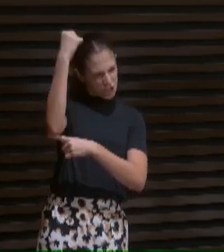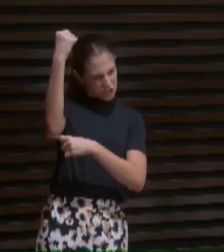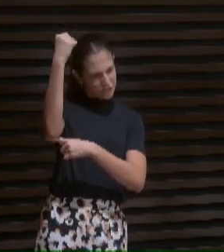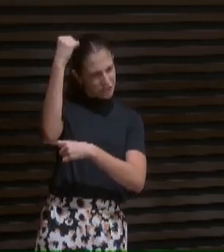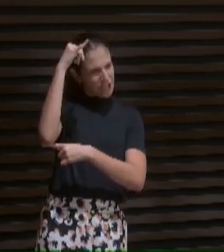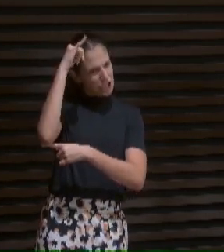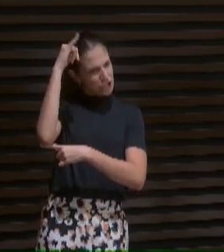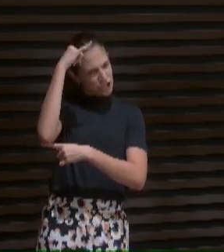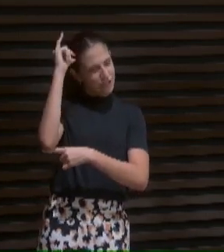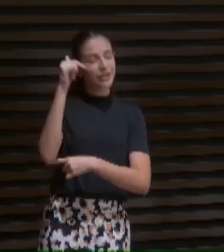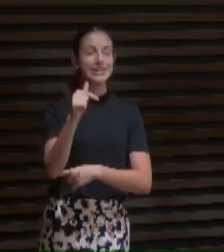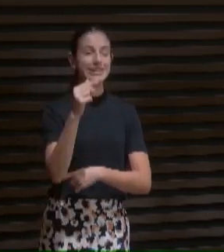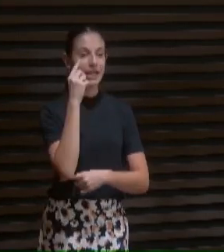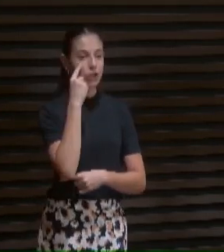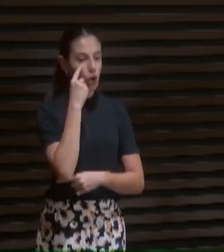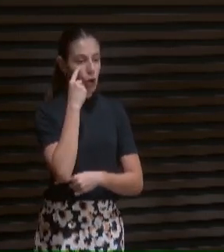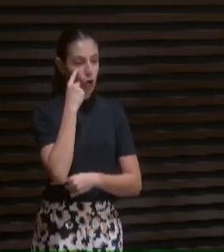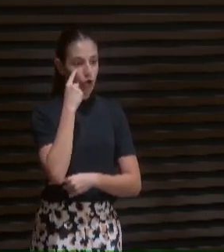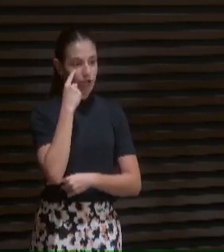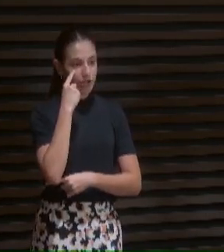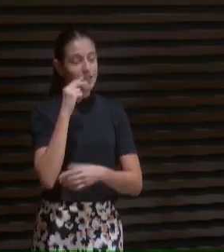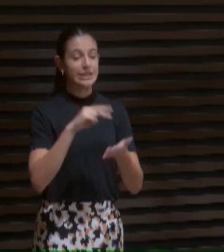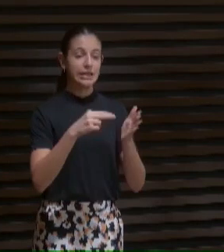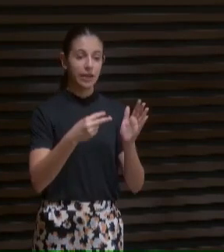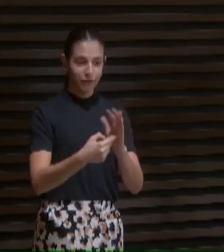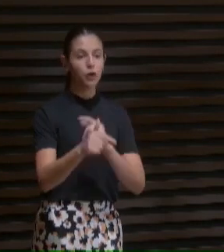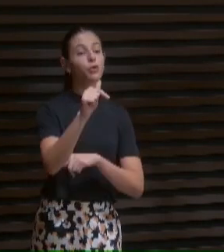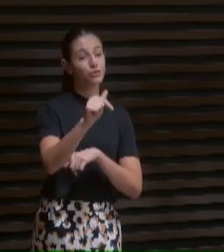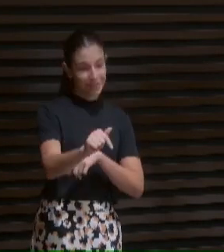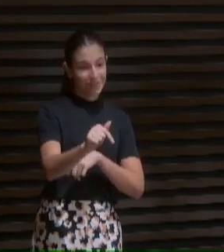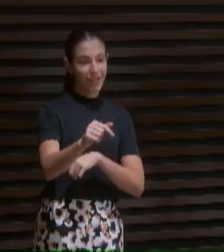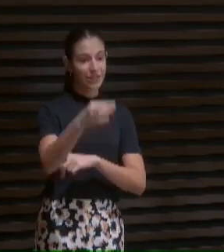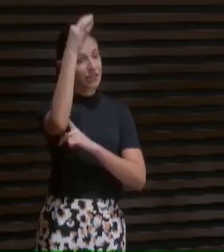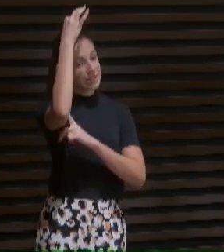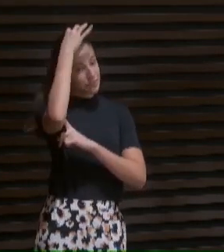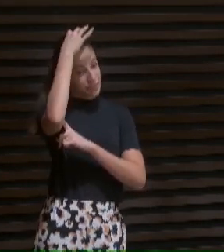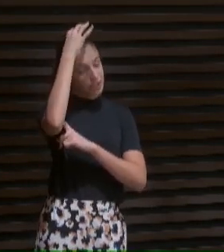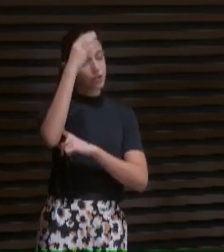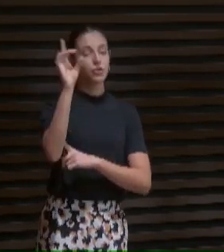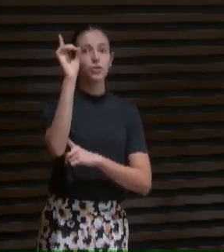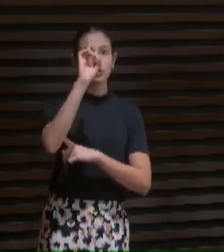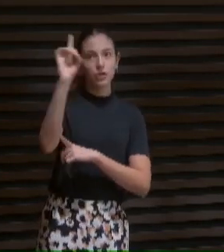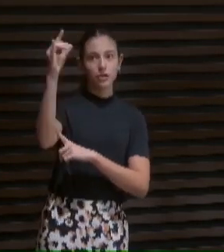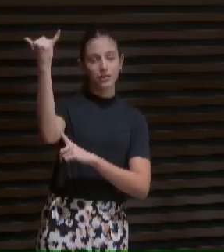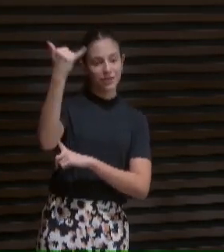7 olhos, que são os 7 espíritos do Deus